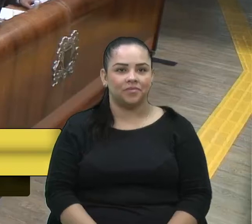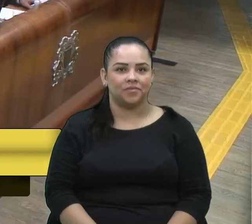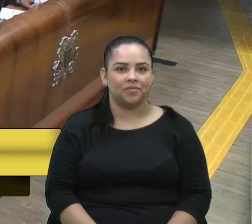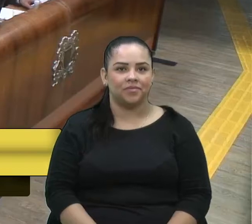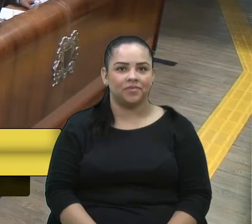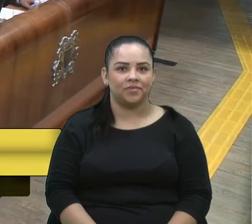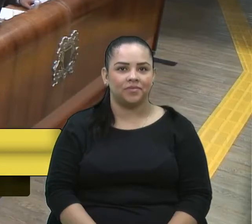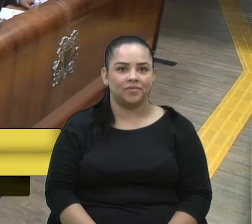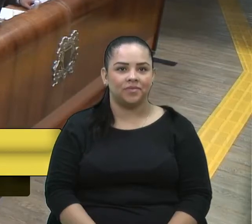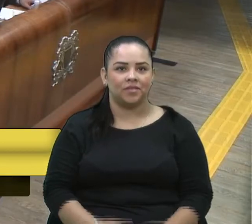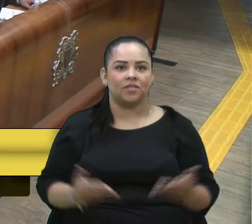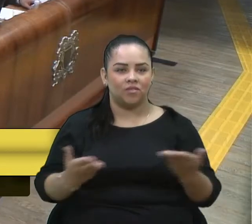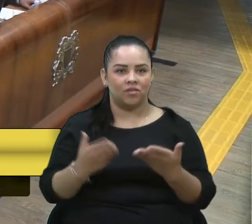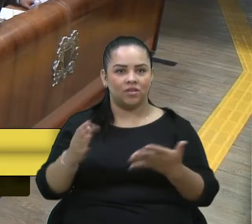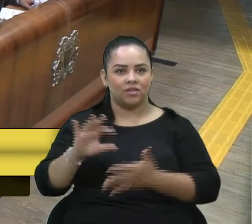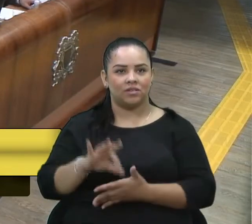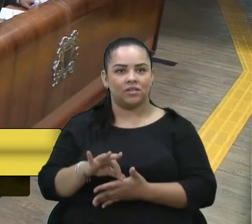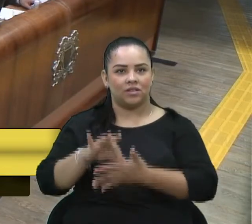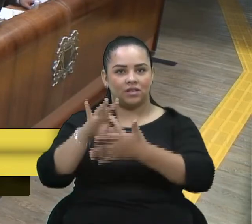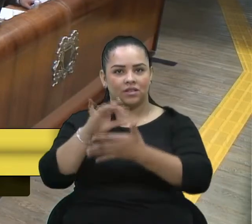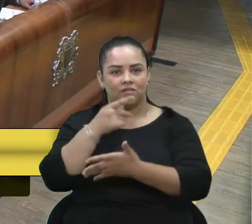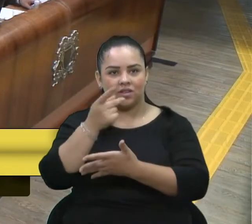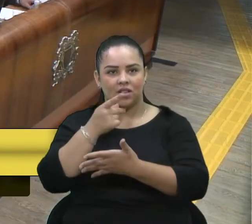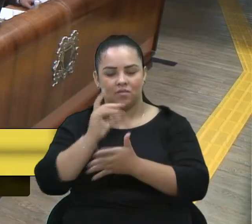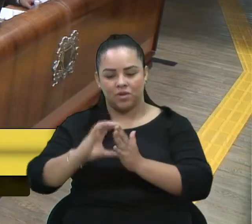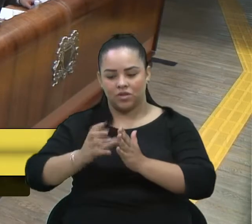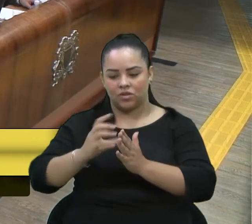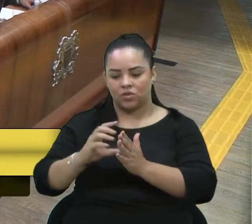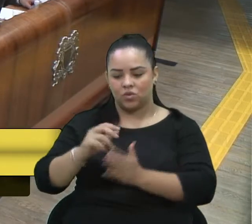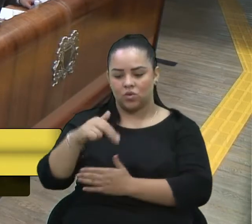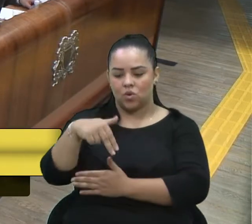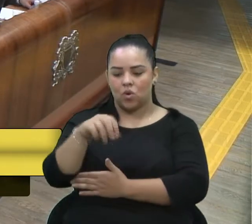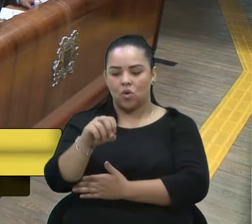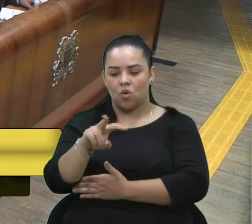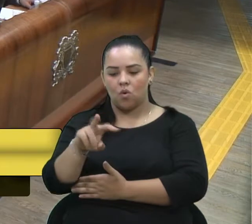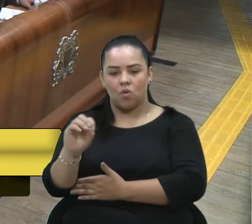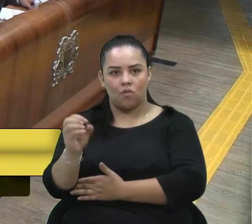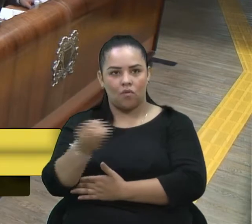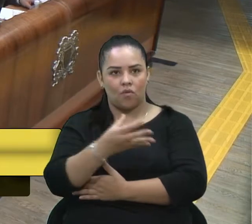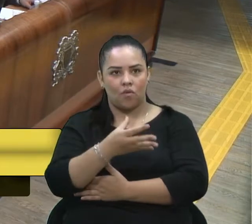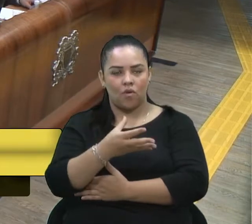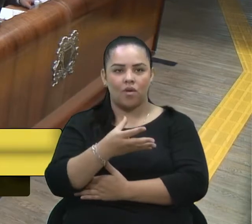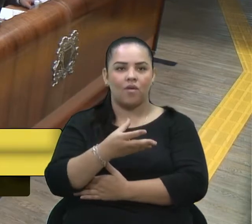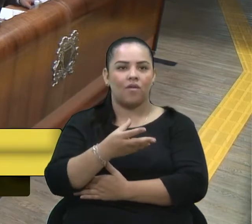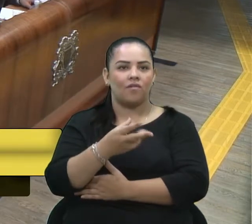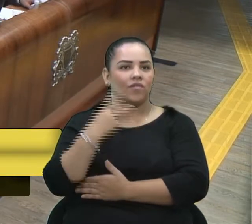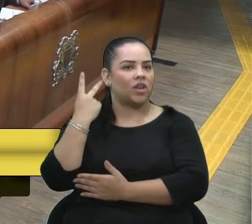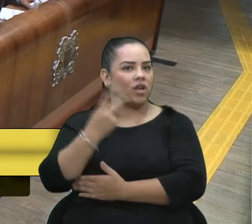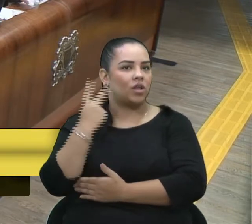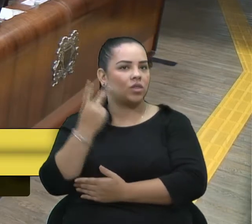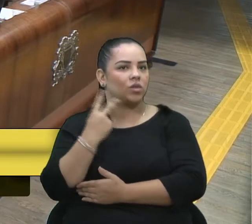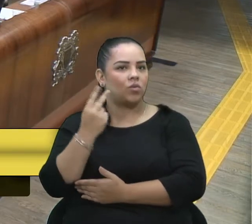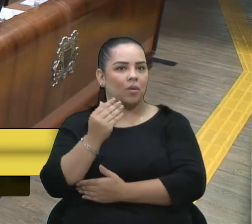Em declaração de líder, a bancada do Novo, com a palavra, vereador Marcon, da tribuna.